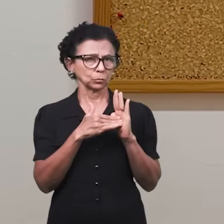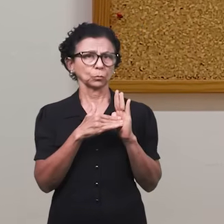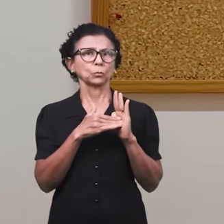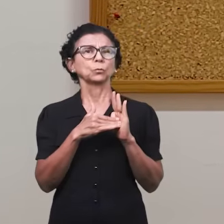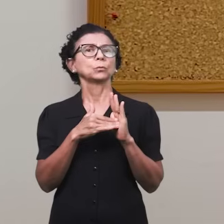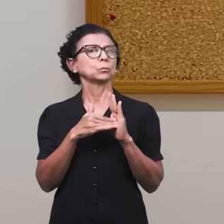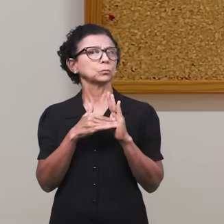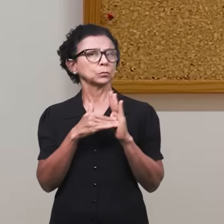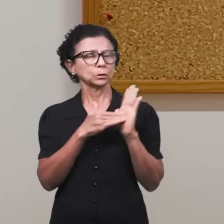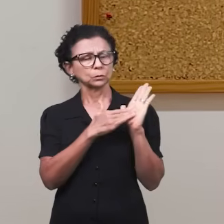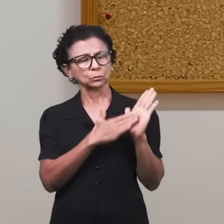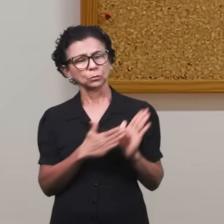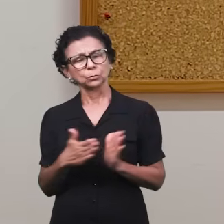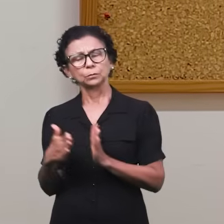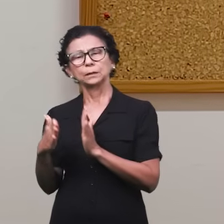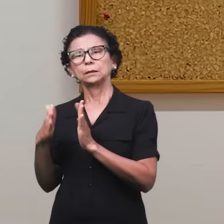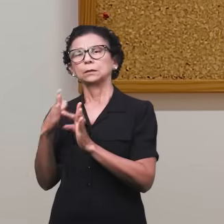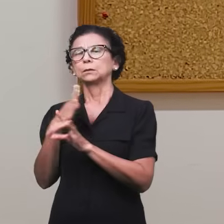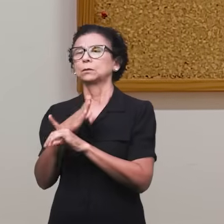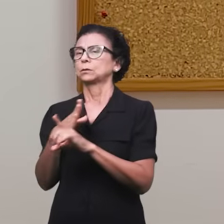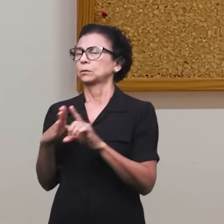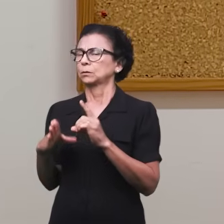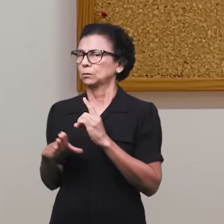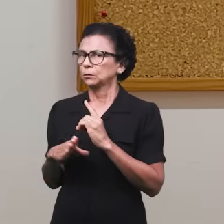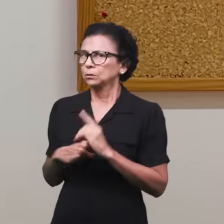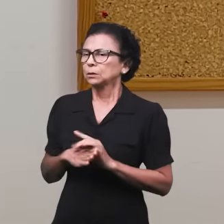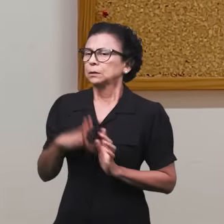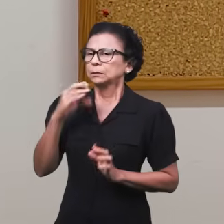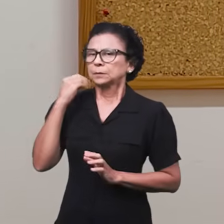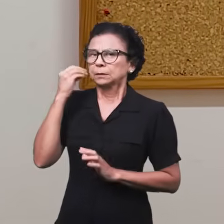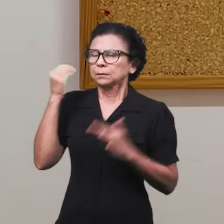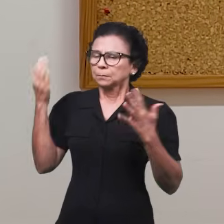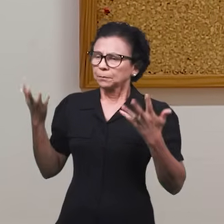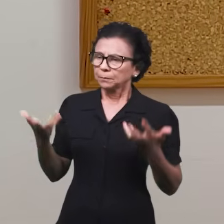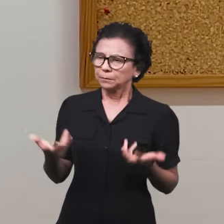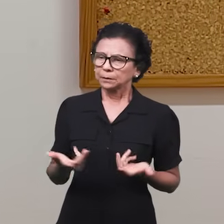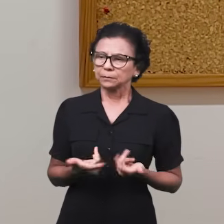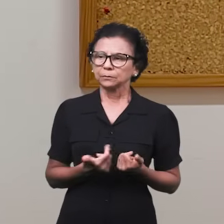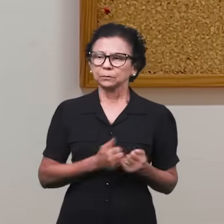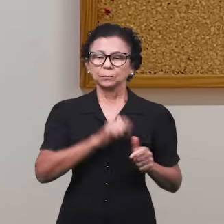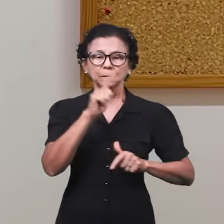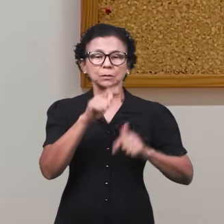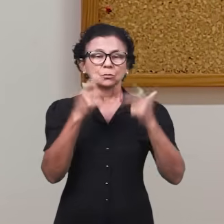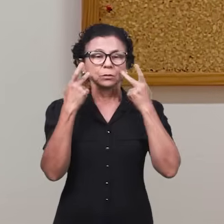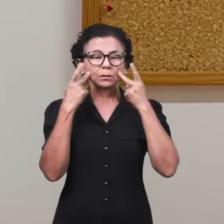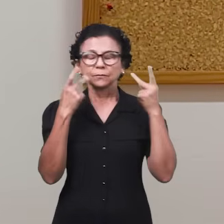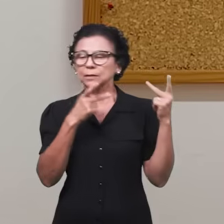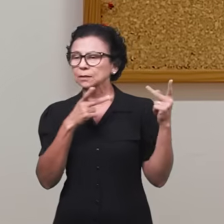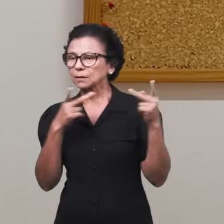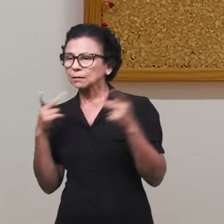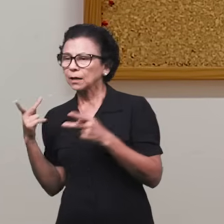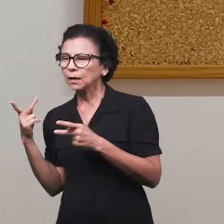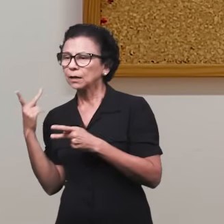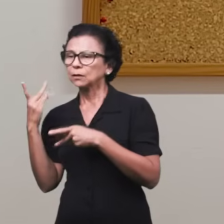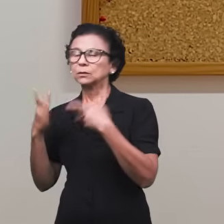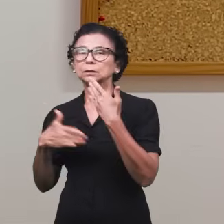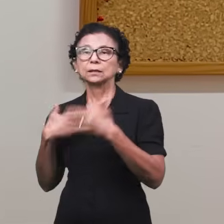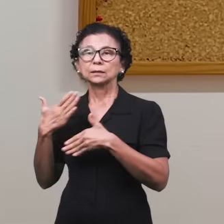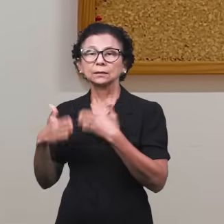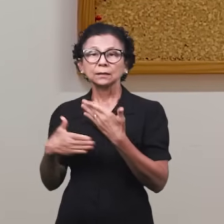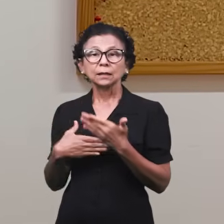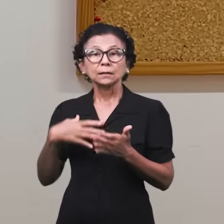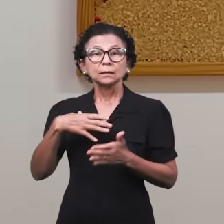toda a dinâmica do culto. E nós tivemos experiências maravilhosas, nós tivemos muitos visitantes no culto que se alegraram muito, se identificaram com